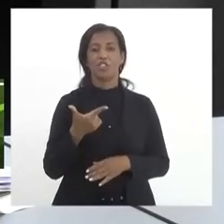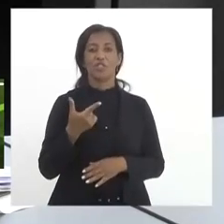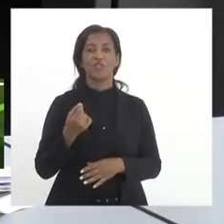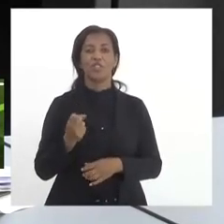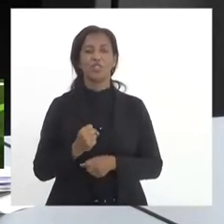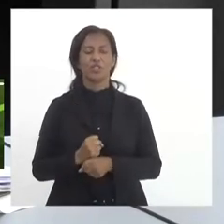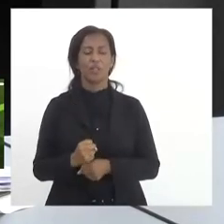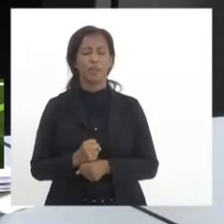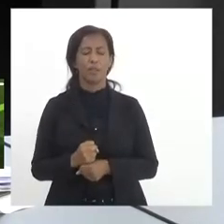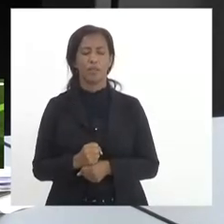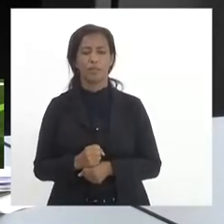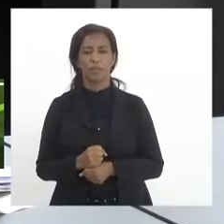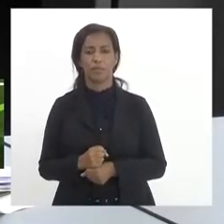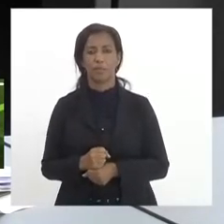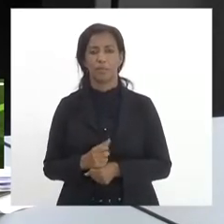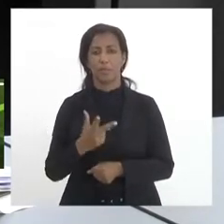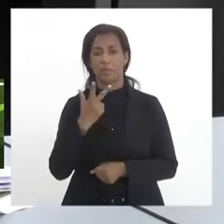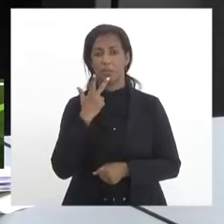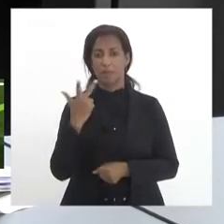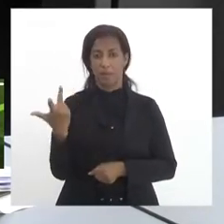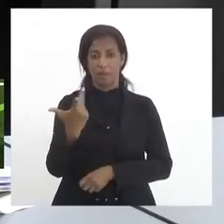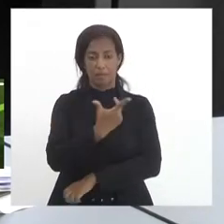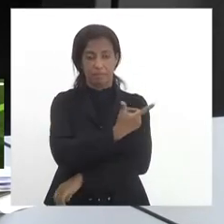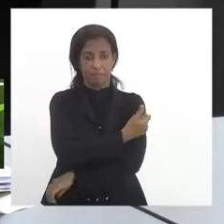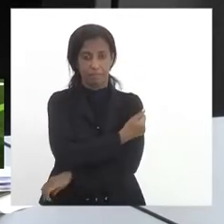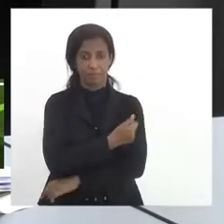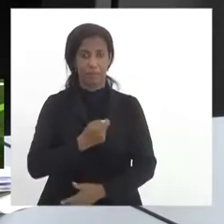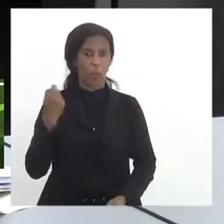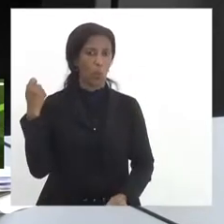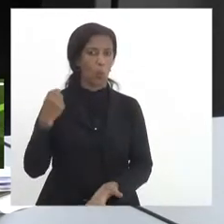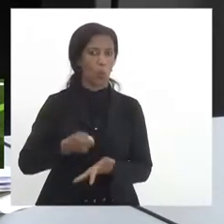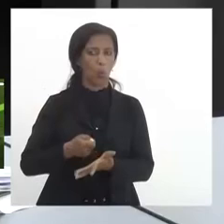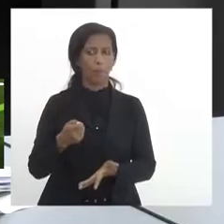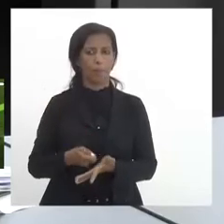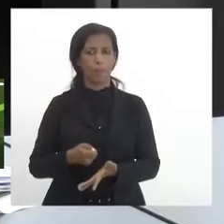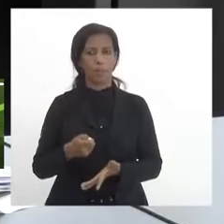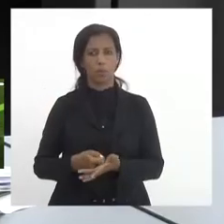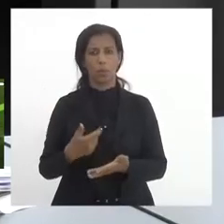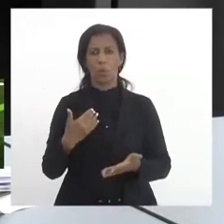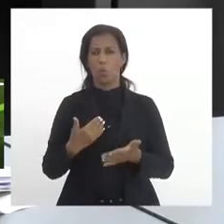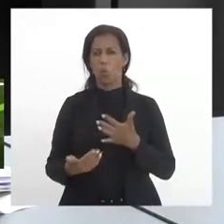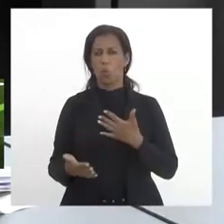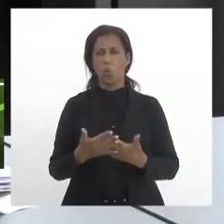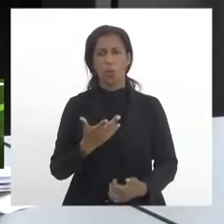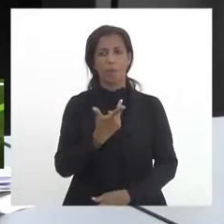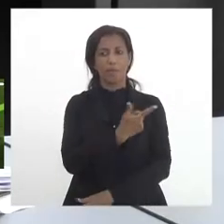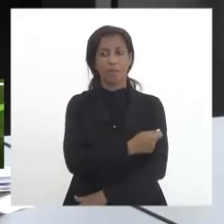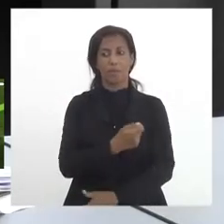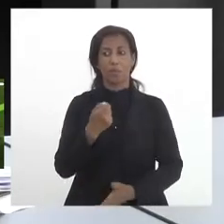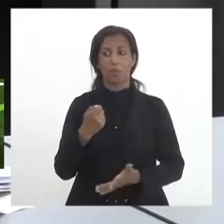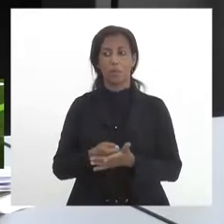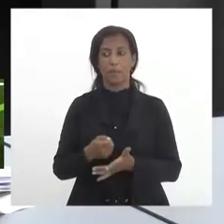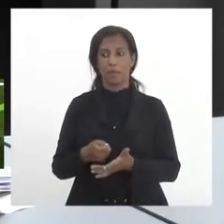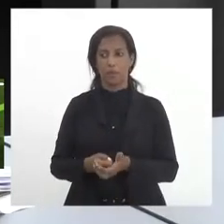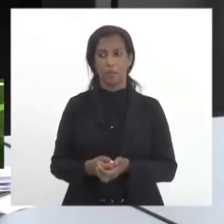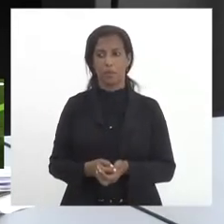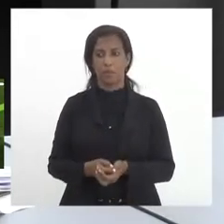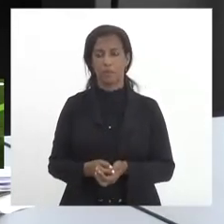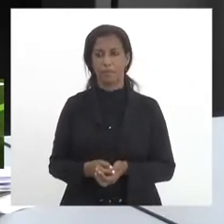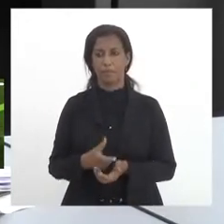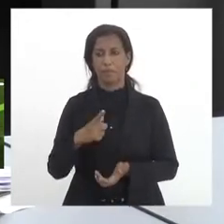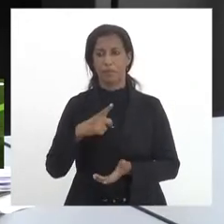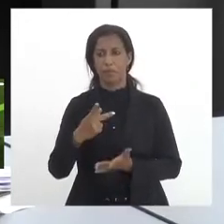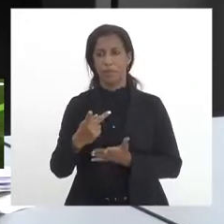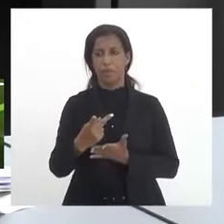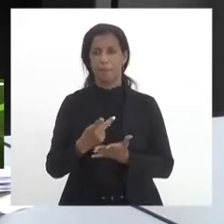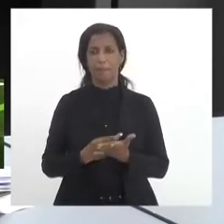anos, que diz que a vacinação é obrigatória, qualquer vacinação. Okay. Eu botei em pauta lá